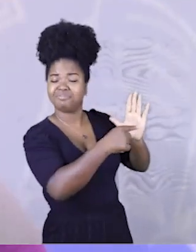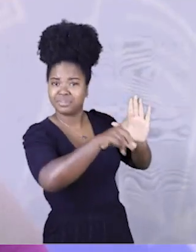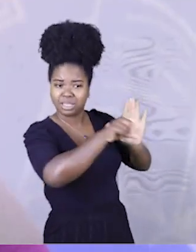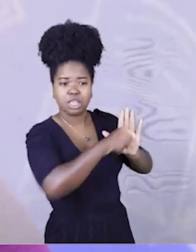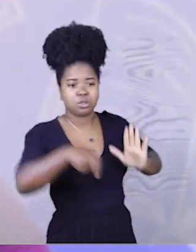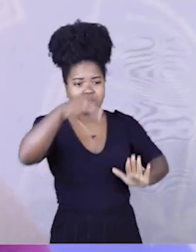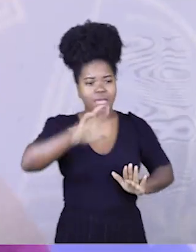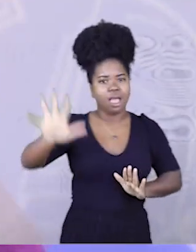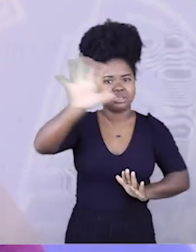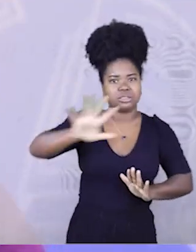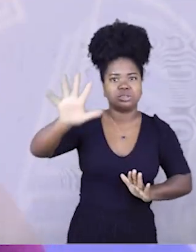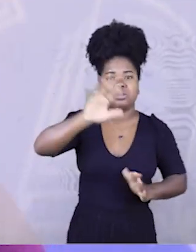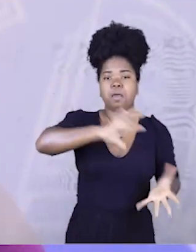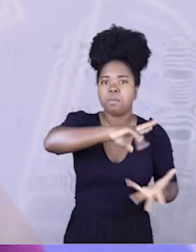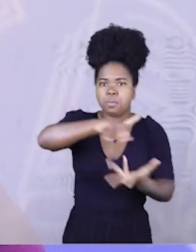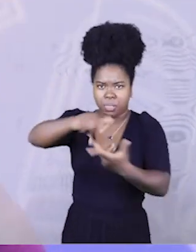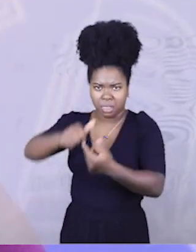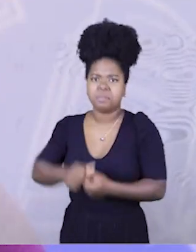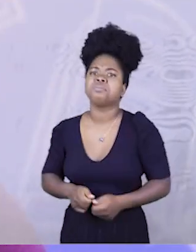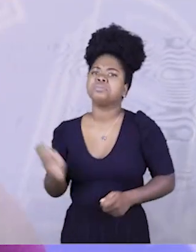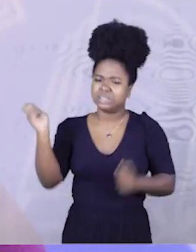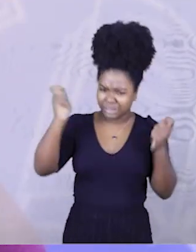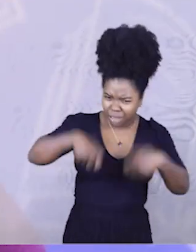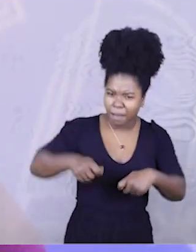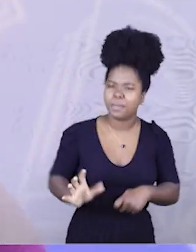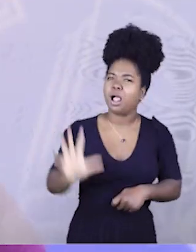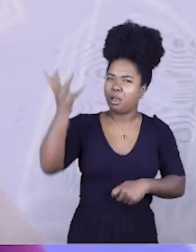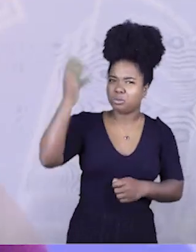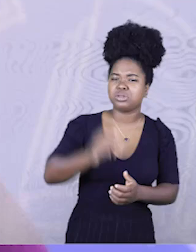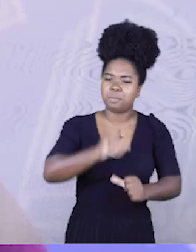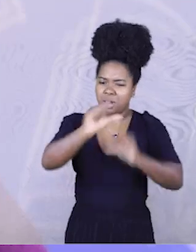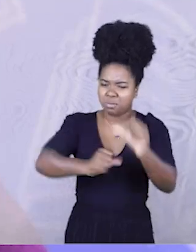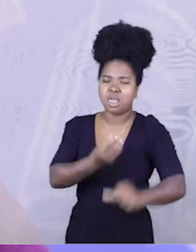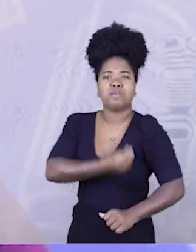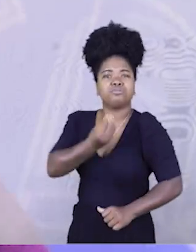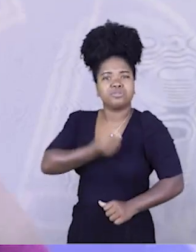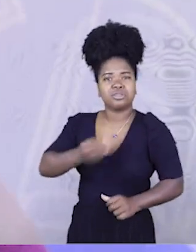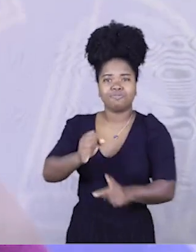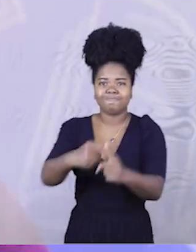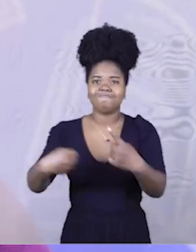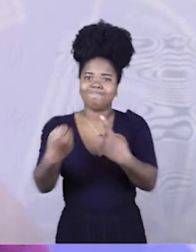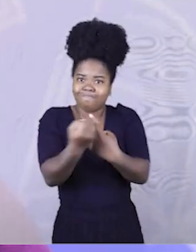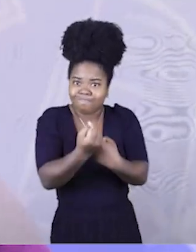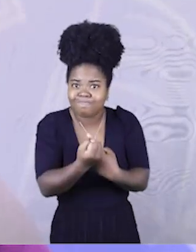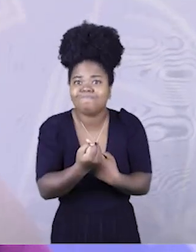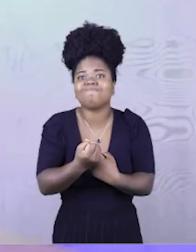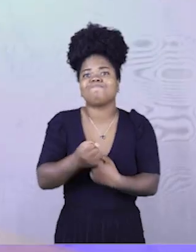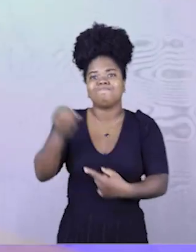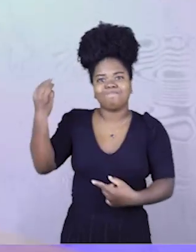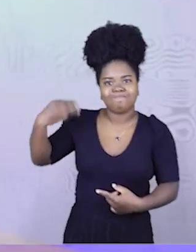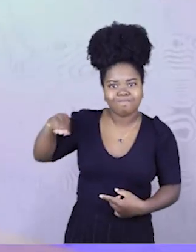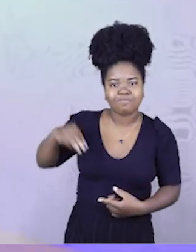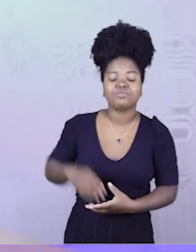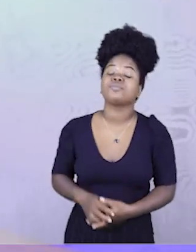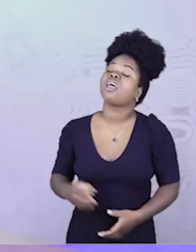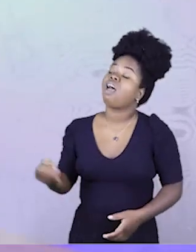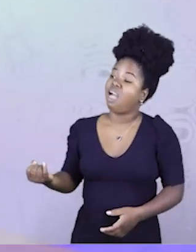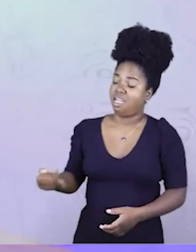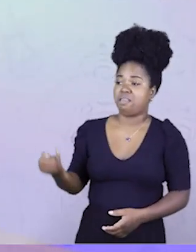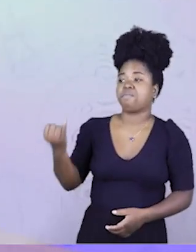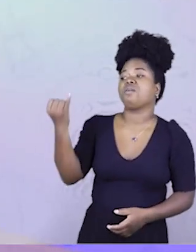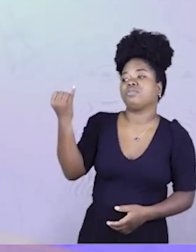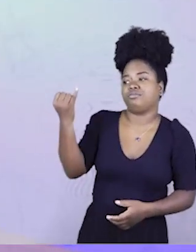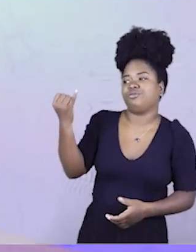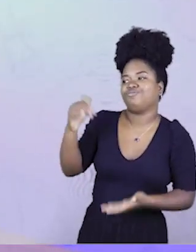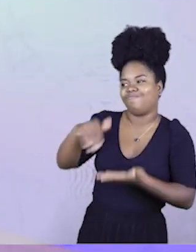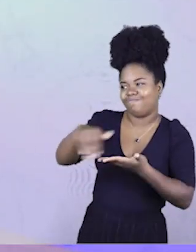internacional quanto nacional, possam se concretizar como políticas públicas de mudança de vida na vida da população maranhense. Que é importante, né, ter, como